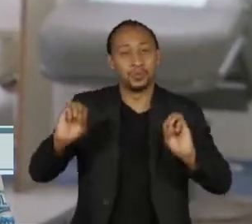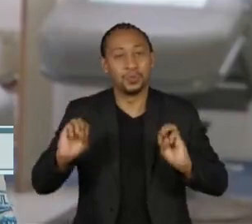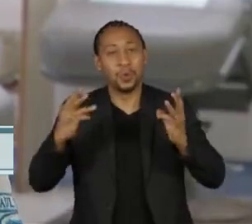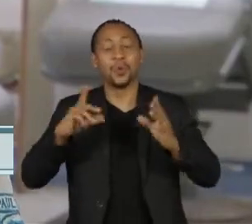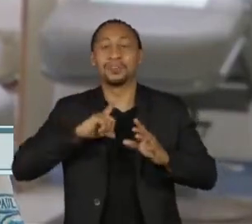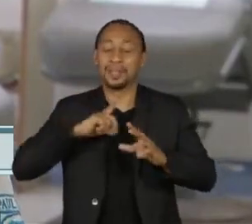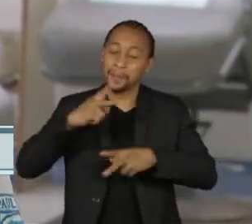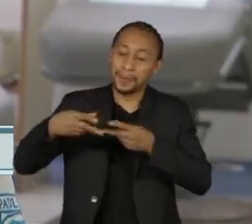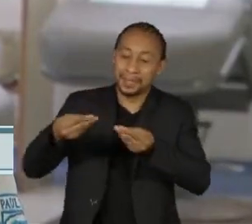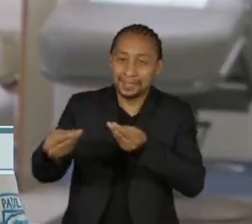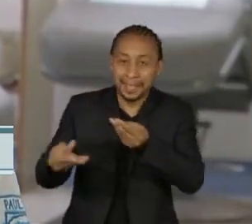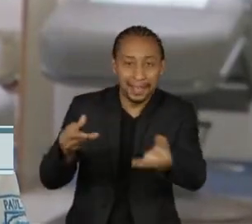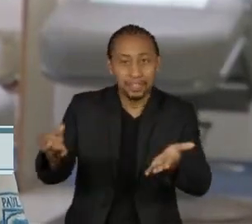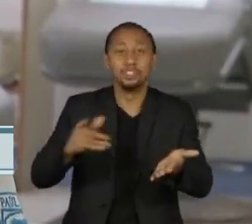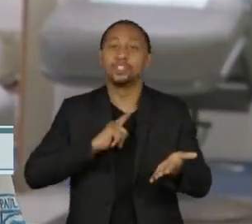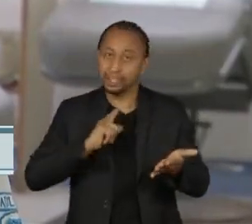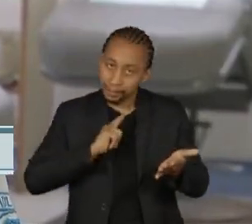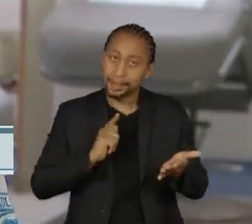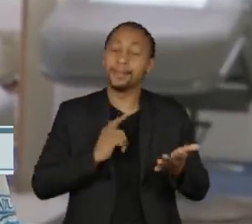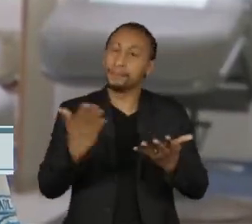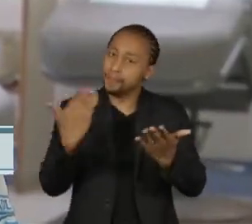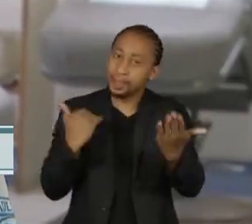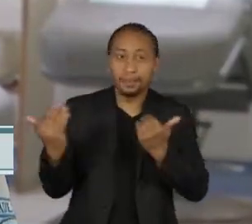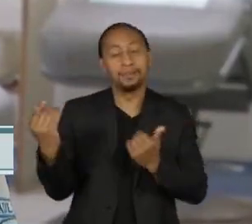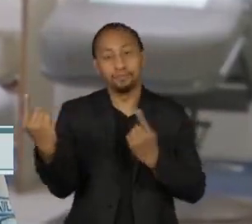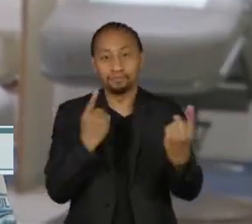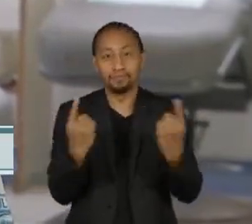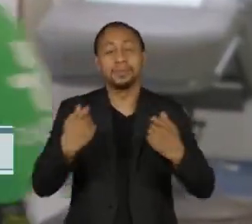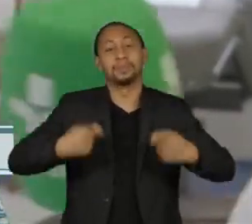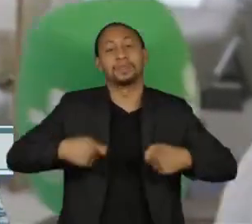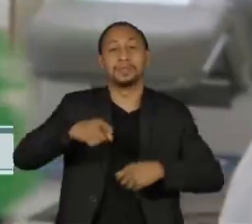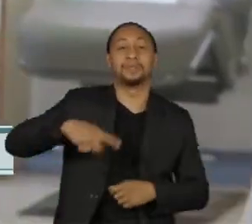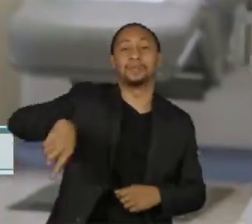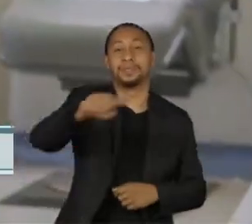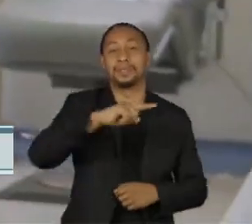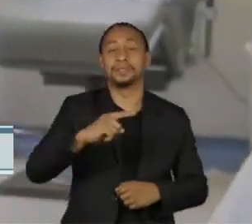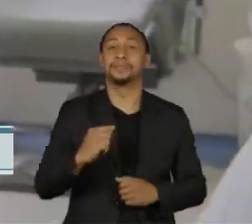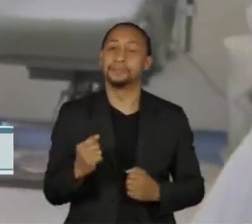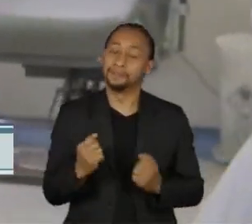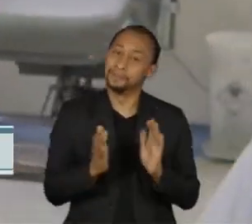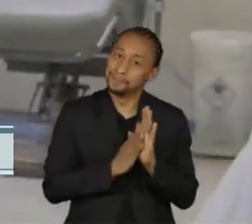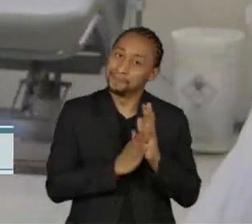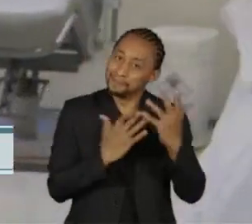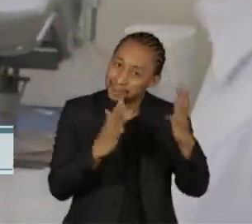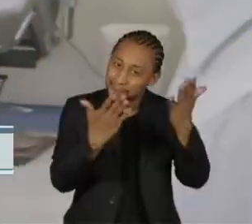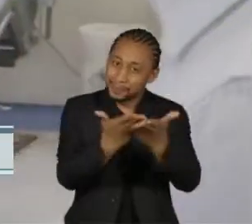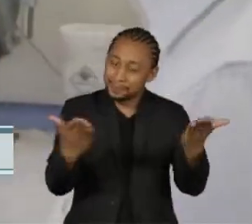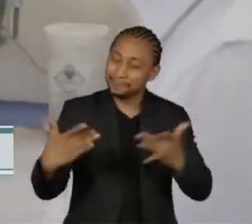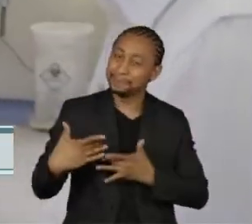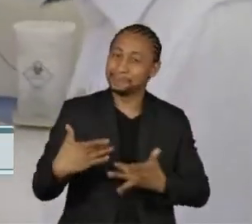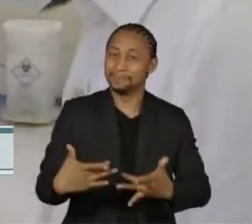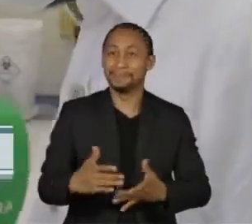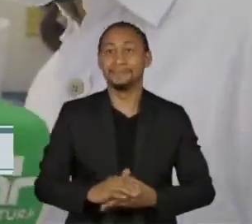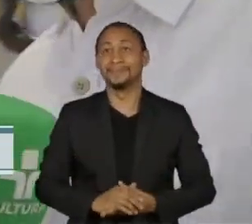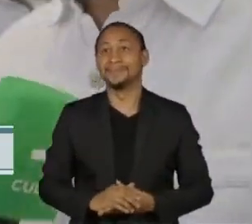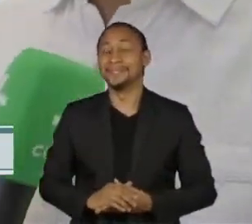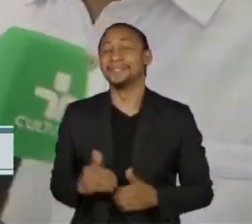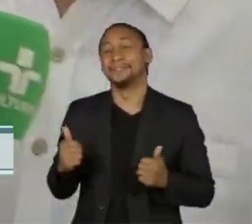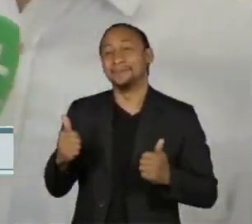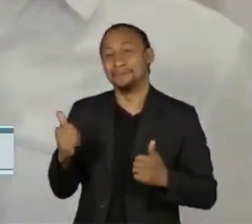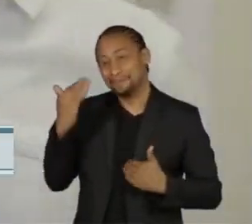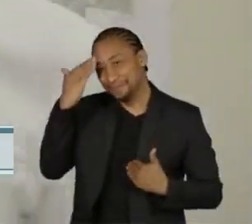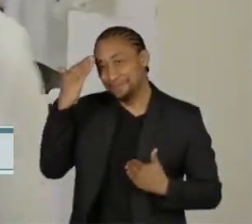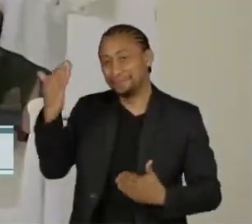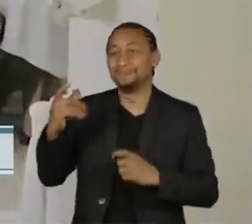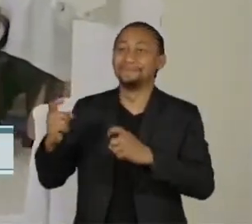venham doar aqui com a gente, que a gente precisa muito de vocês, doadores. Parabéns, doador. Tá joia, doutora. Muito